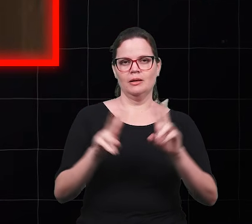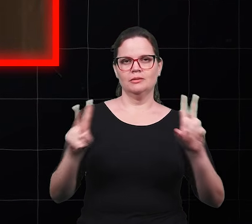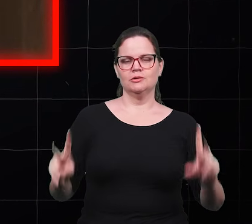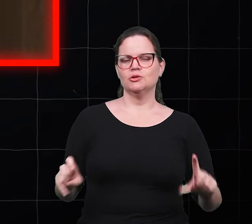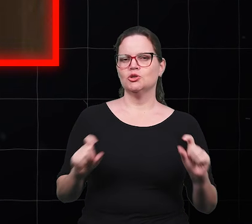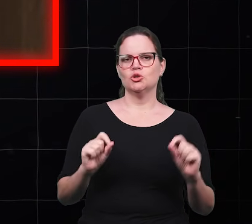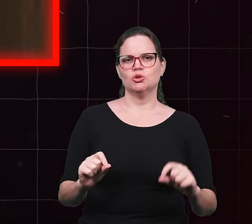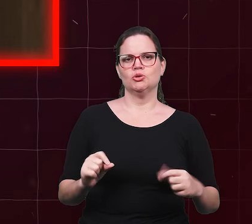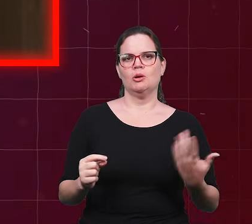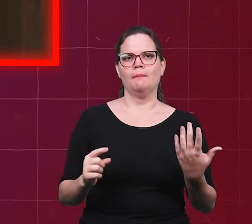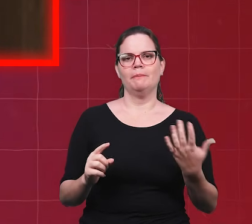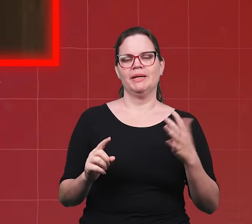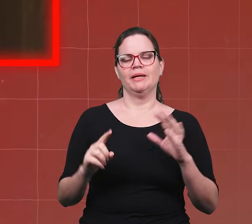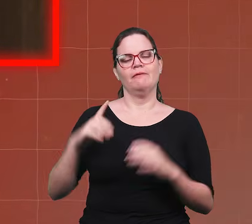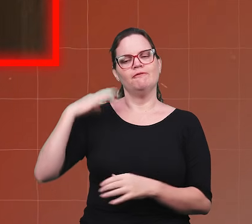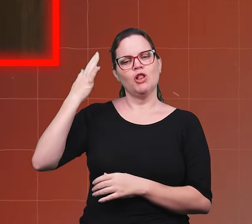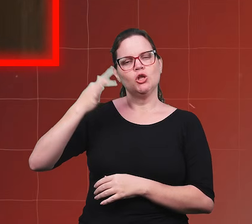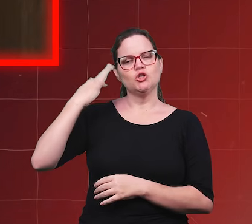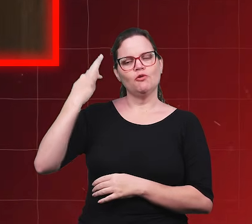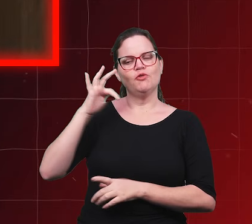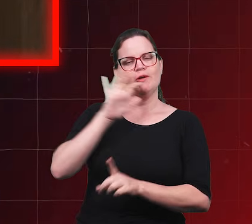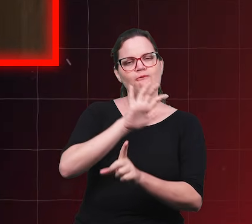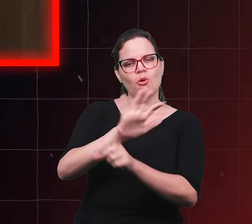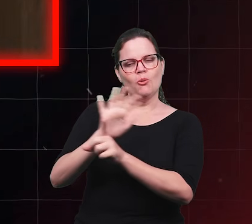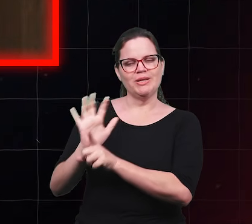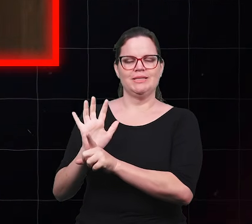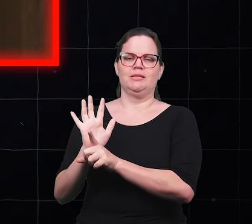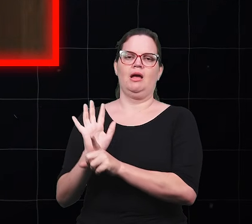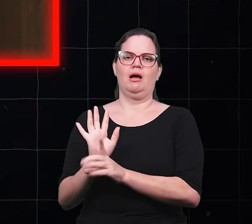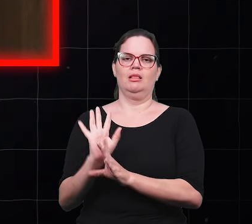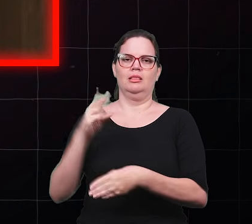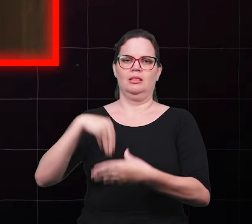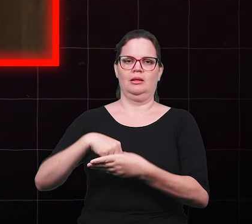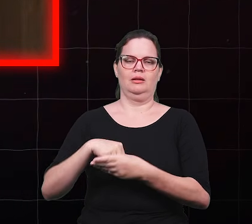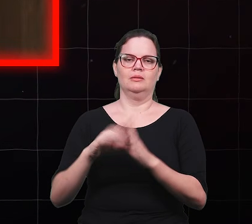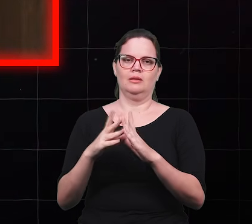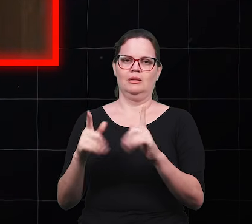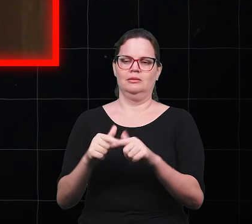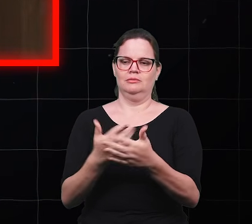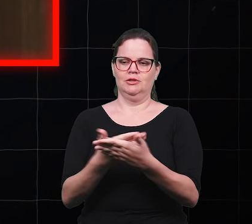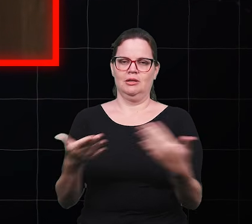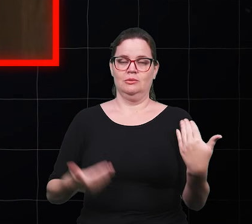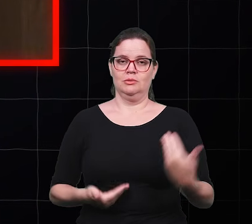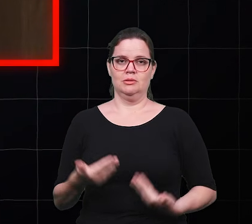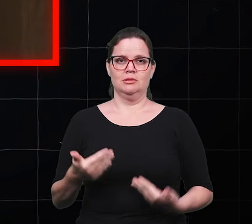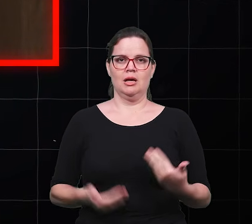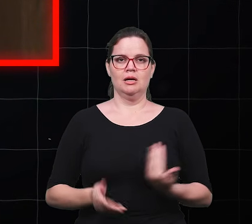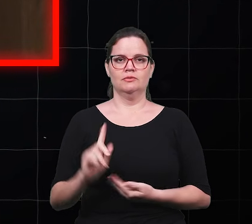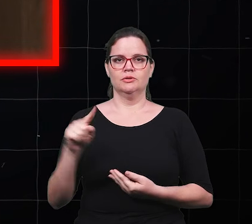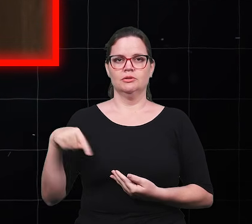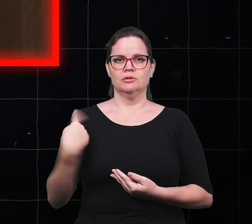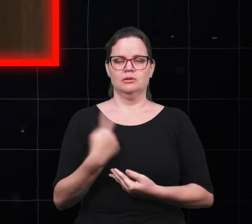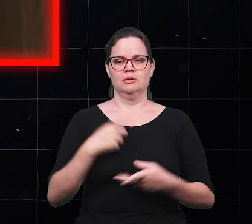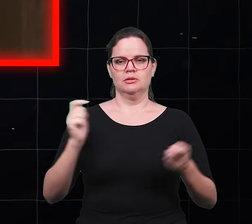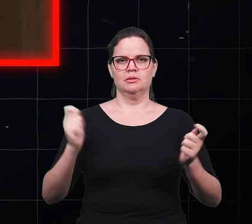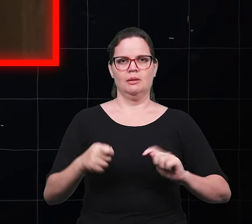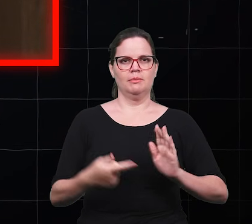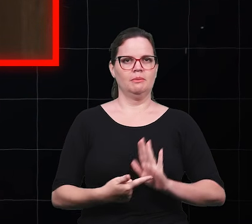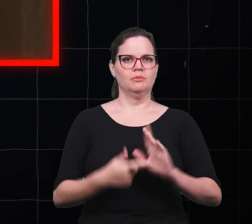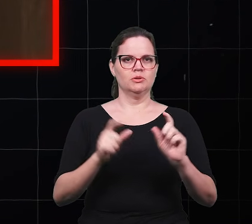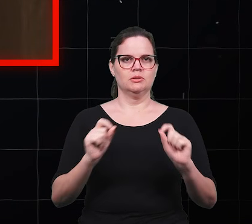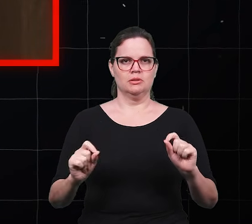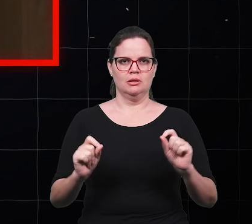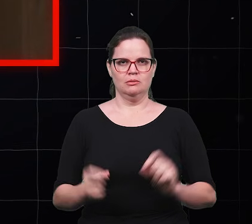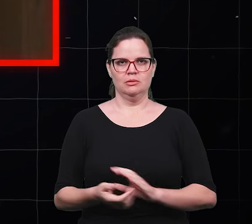influência da filosofia no meio da igreja, nós podemos destacar que,